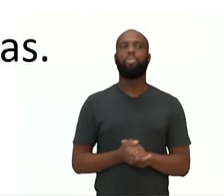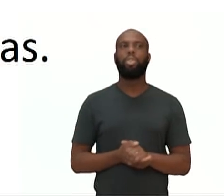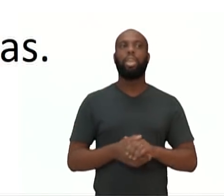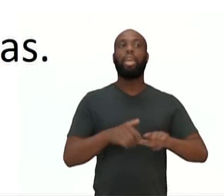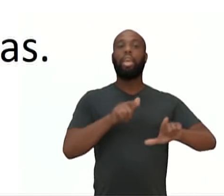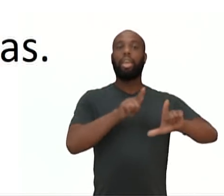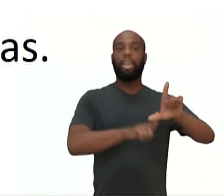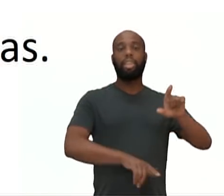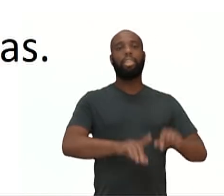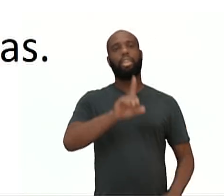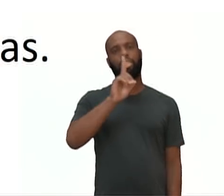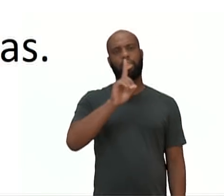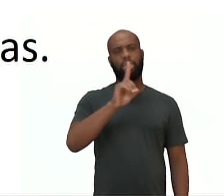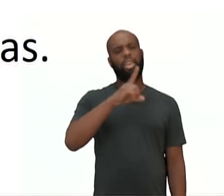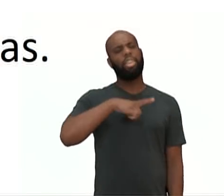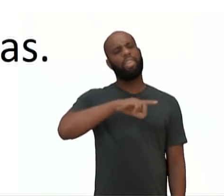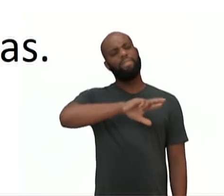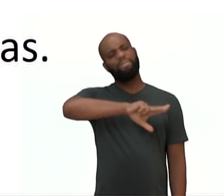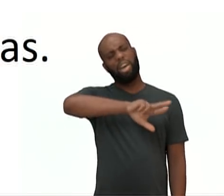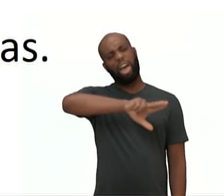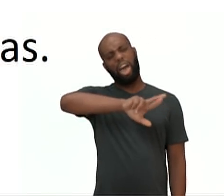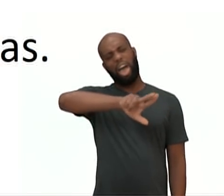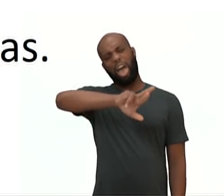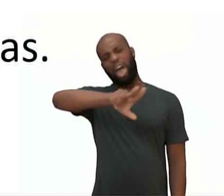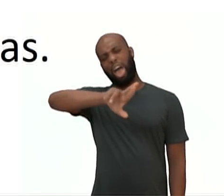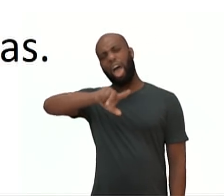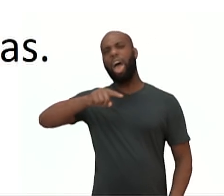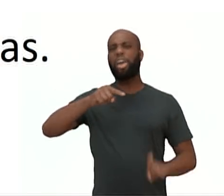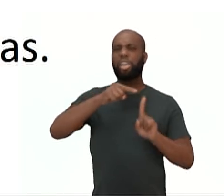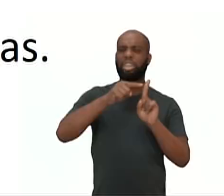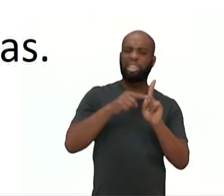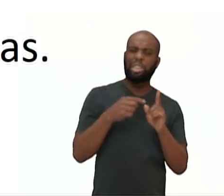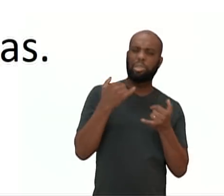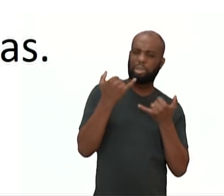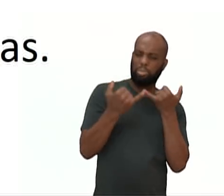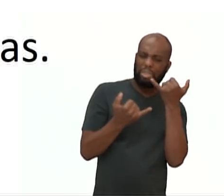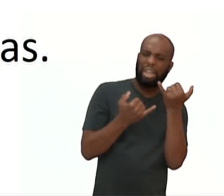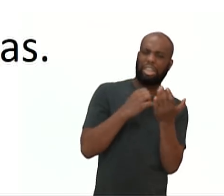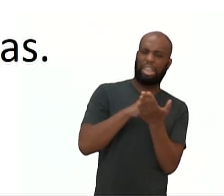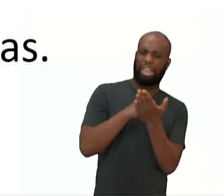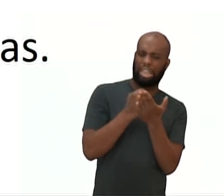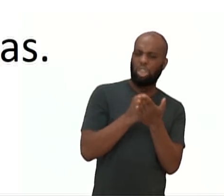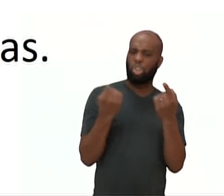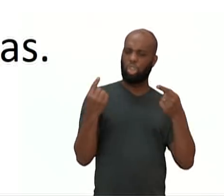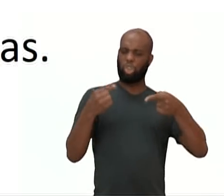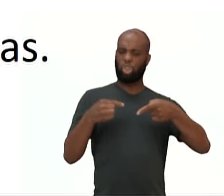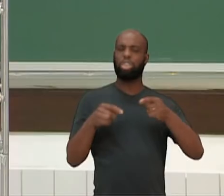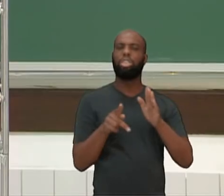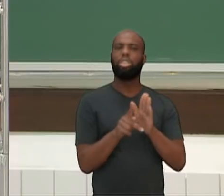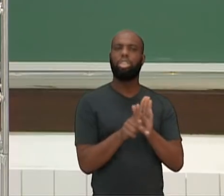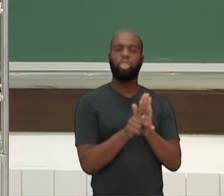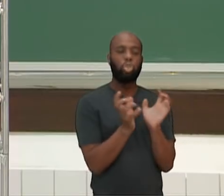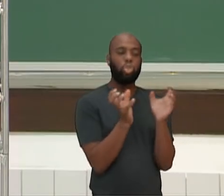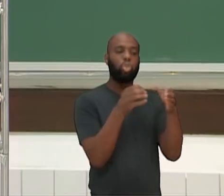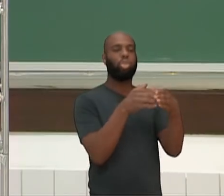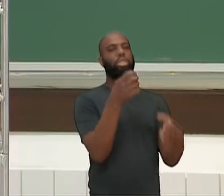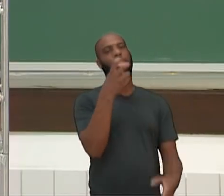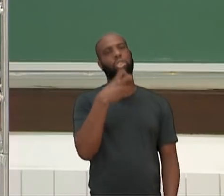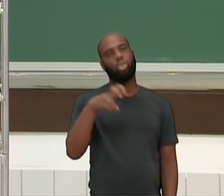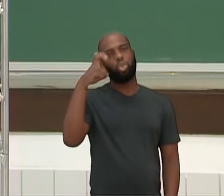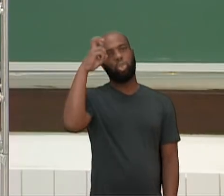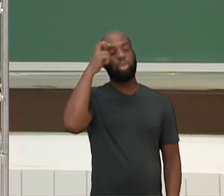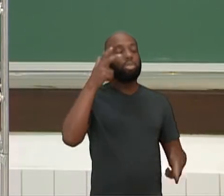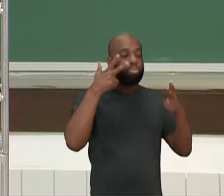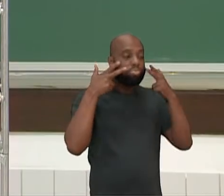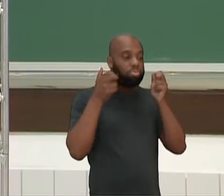Letra D. Existem vários tipos, então os jogos são inúmeros, né? Tanto que a gente falou que são várias aldeias, cada aldeia ali vai ter um tipo de